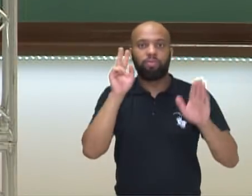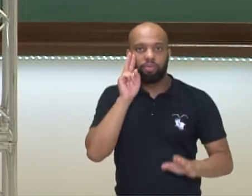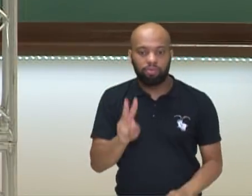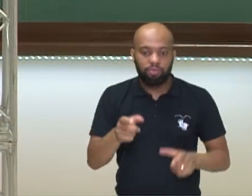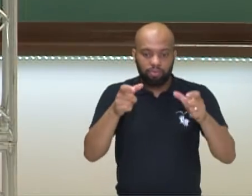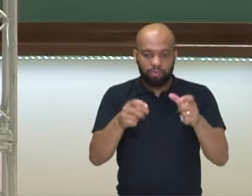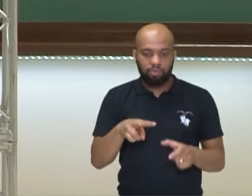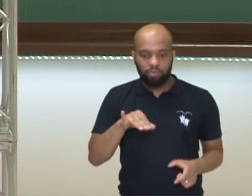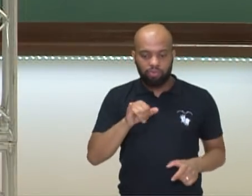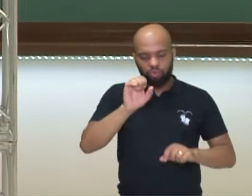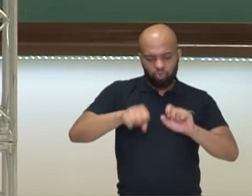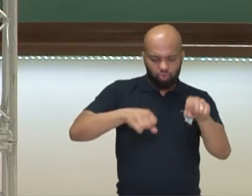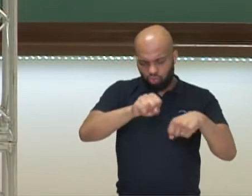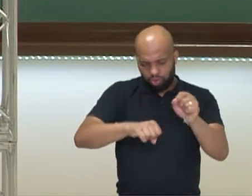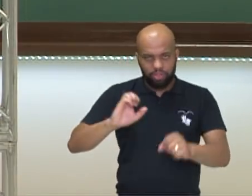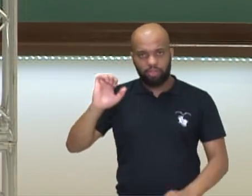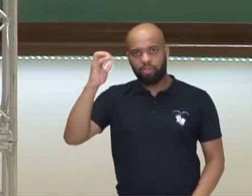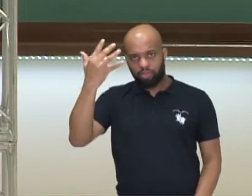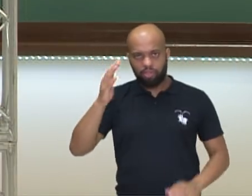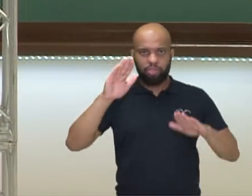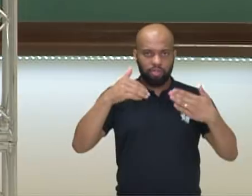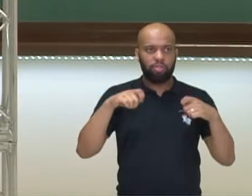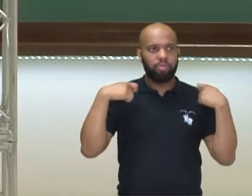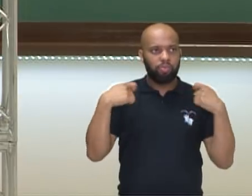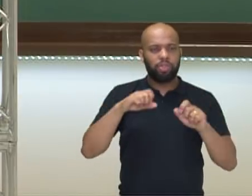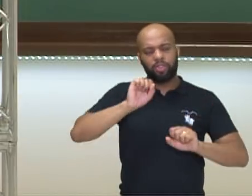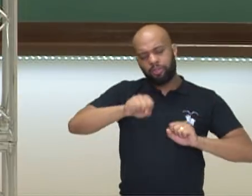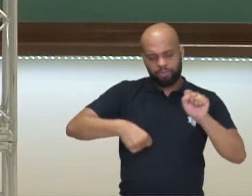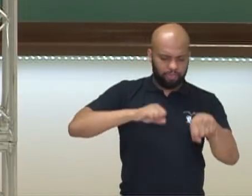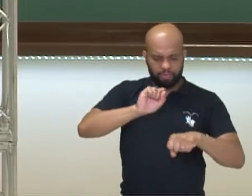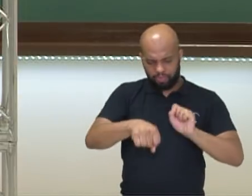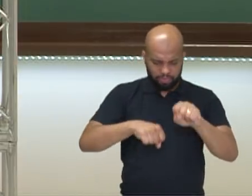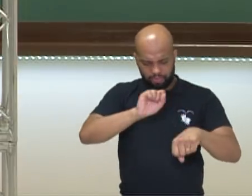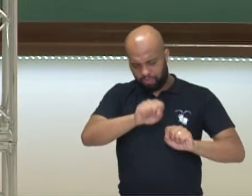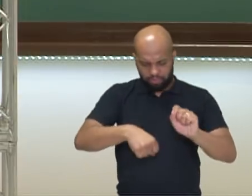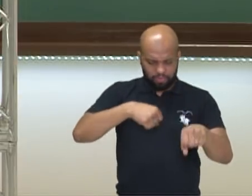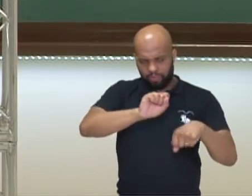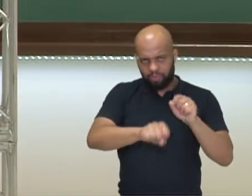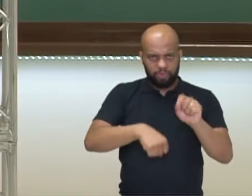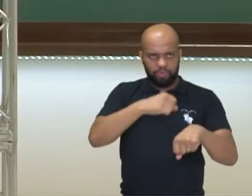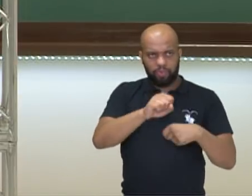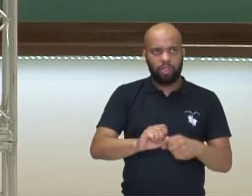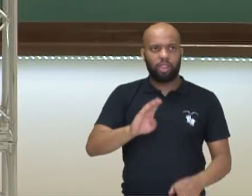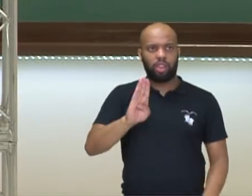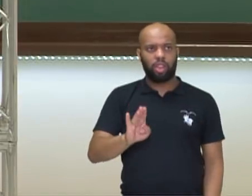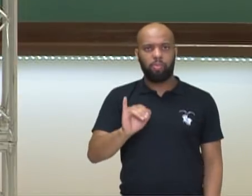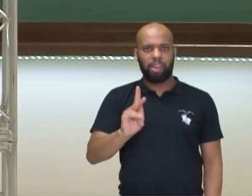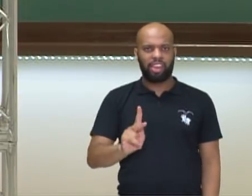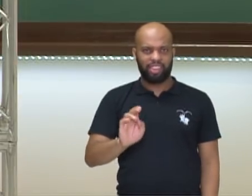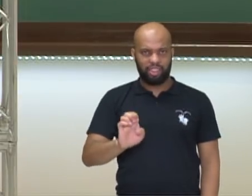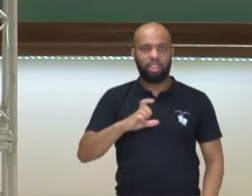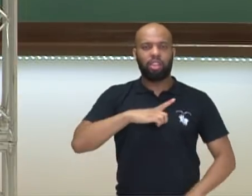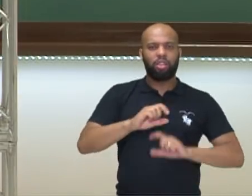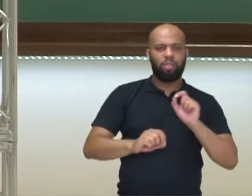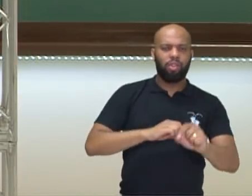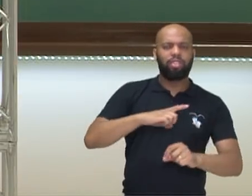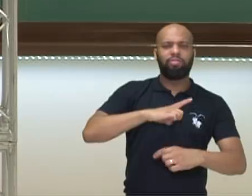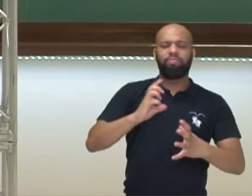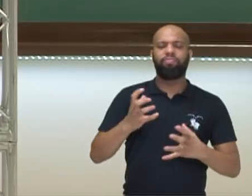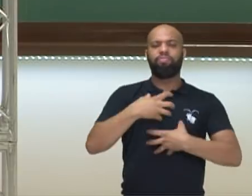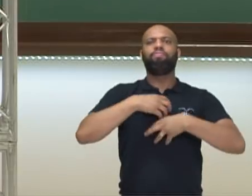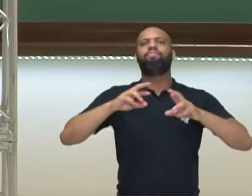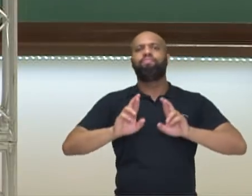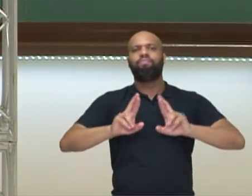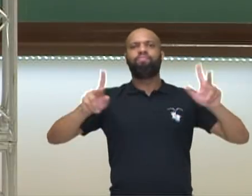corrida vai acontecer, vamos dizer assim, e ele precisa pedalar uma bicicleta. E ele sente todas as diferenças